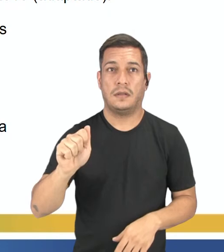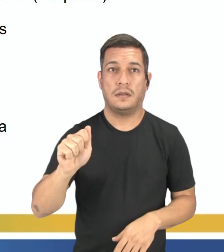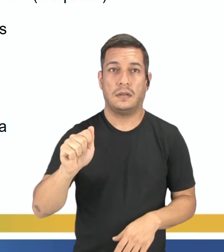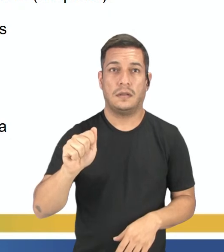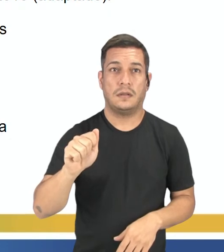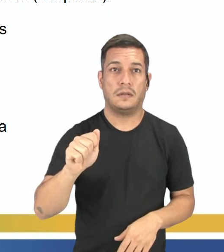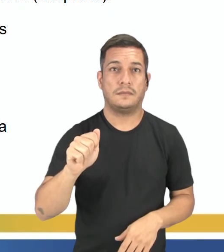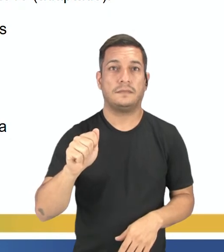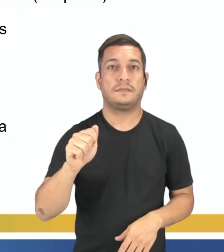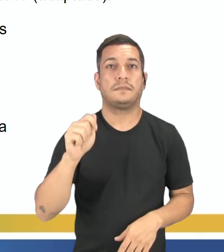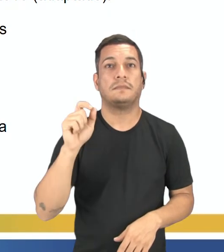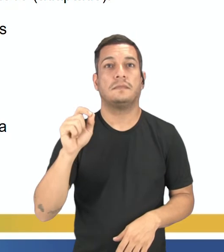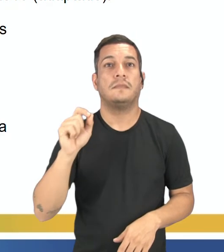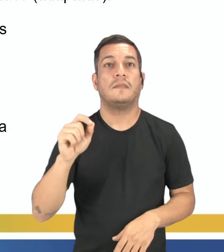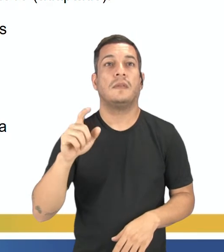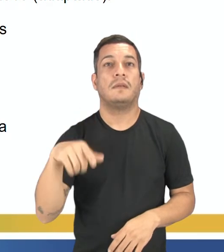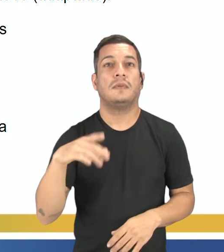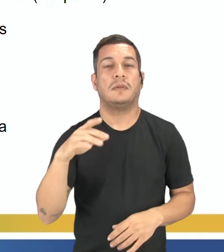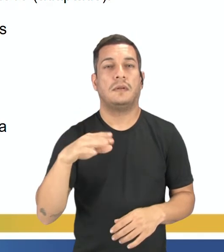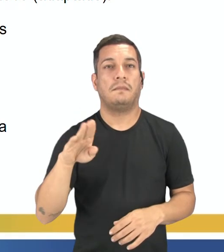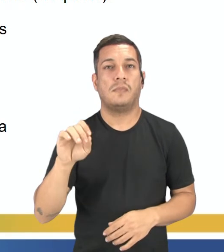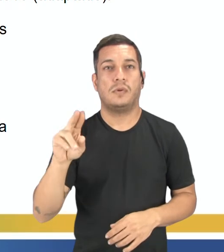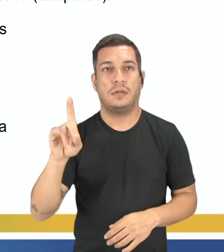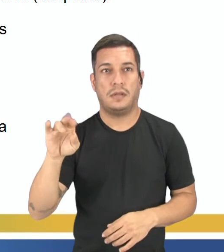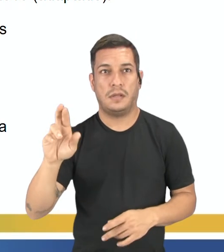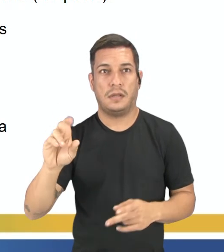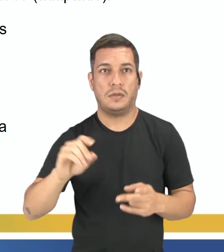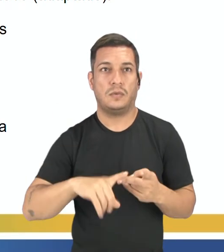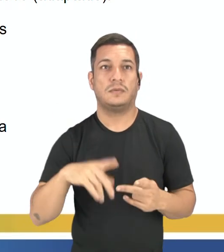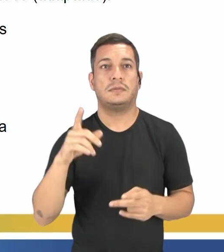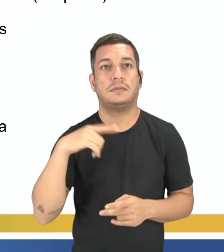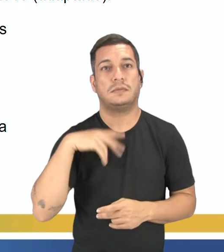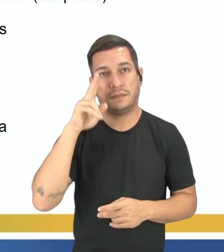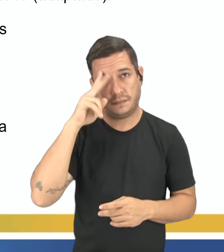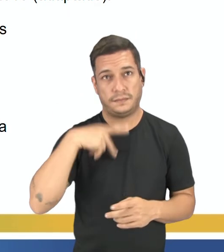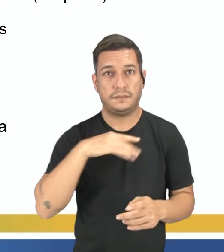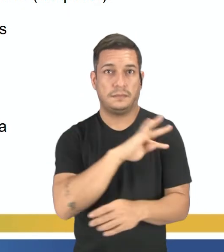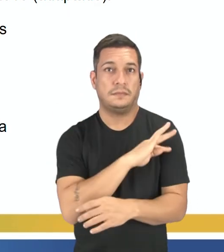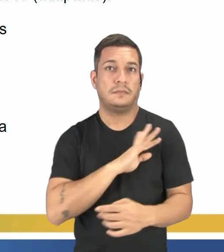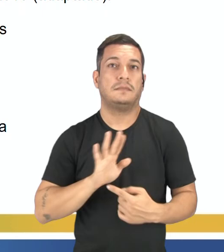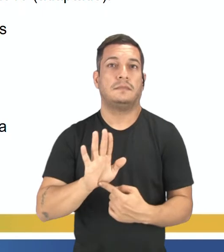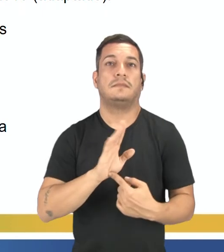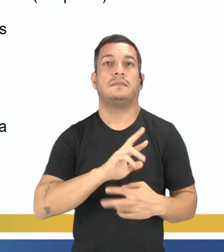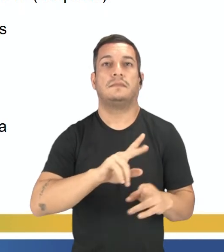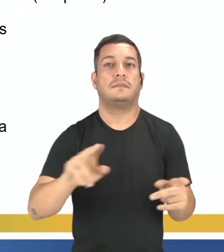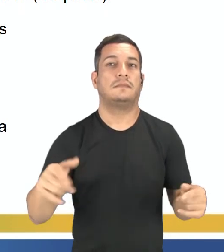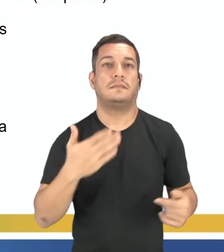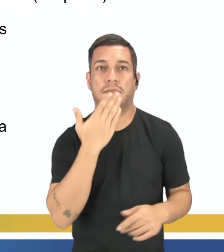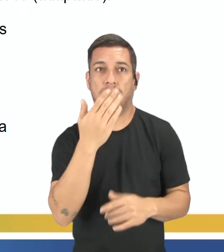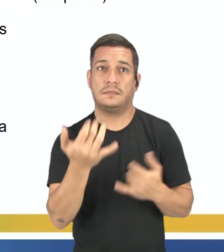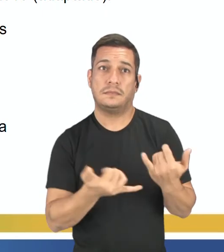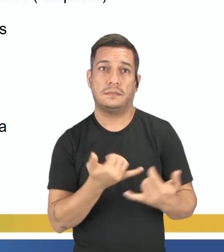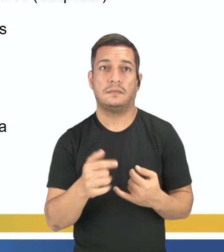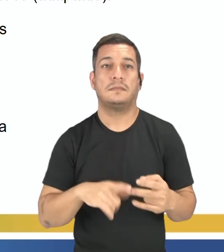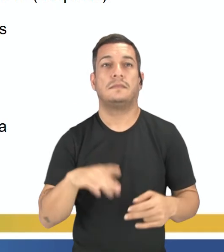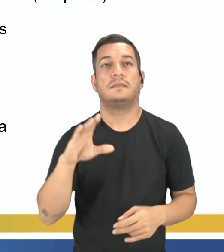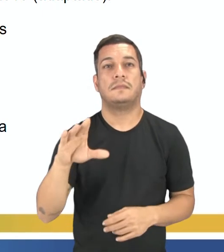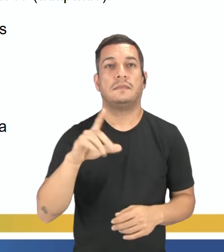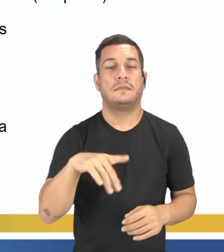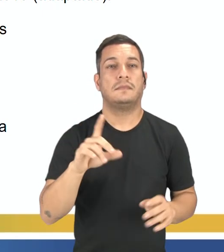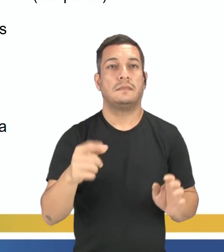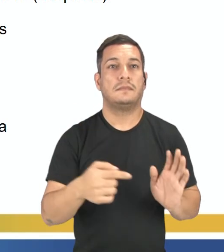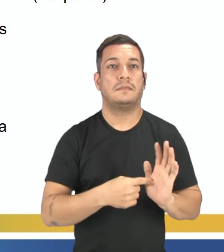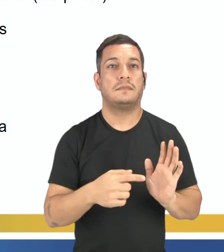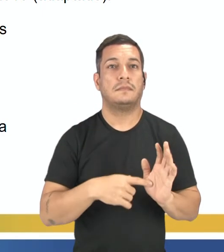A. Sobreposição de elementos tradicionais sobre os modernos. B. Individualização das técnicas apresentadas em diferentes modalidades.